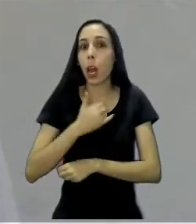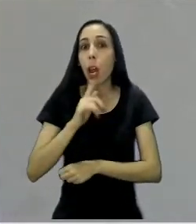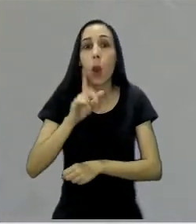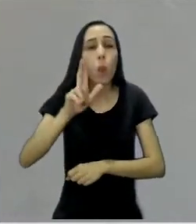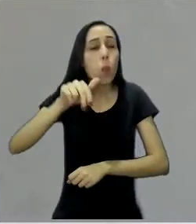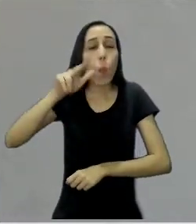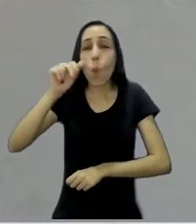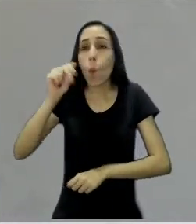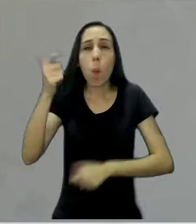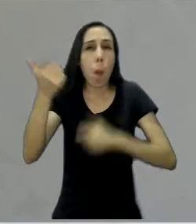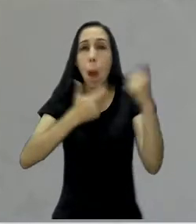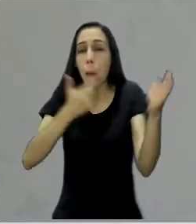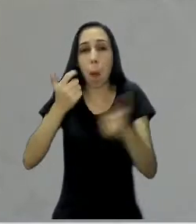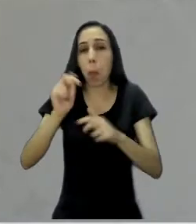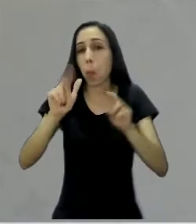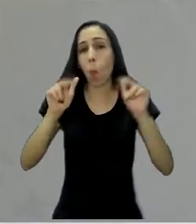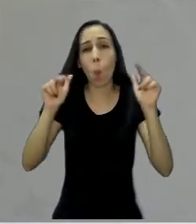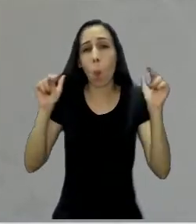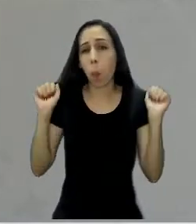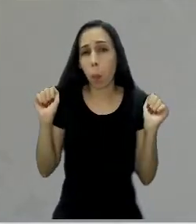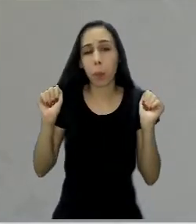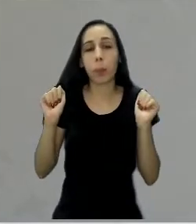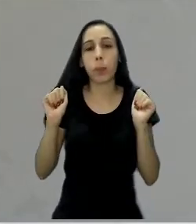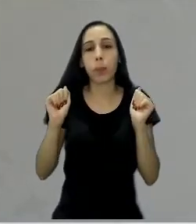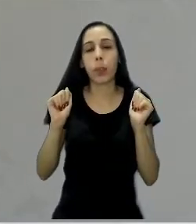ele nunca mais me distratou.